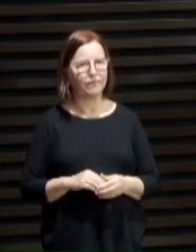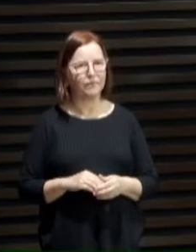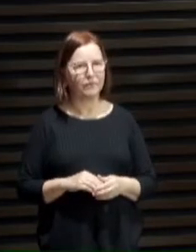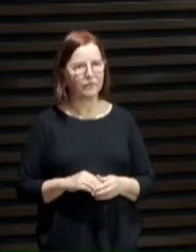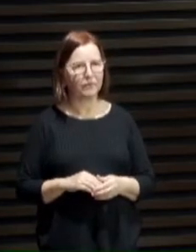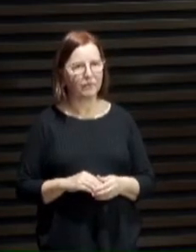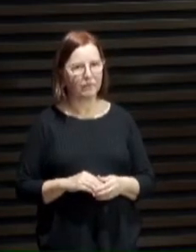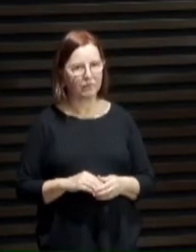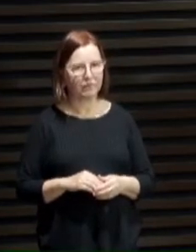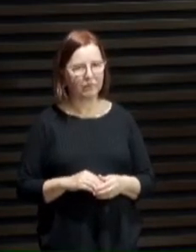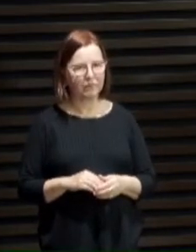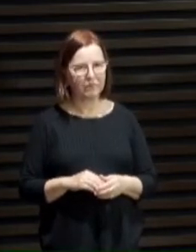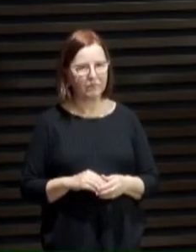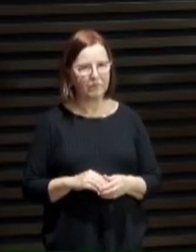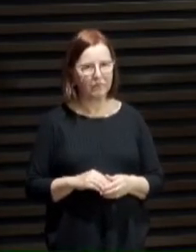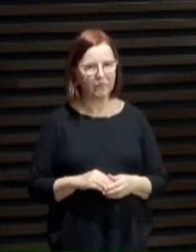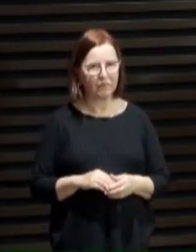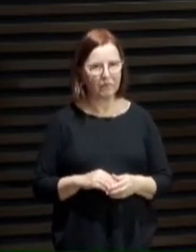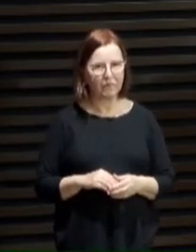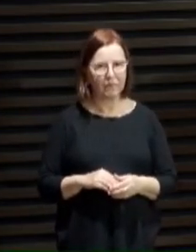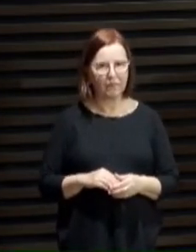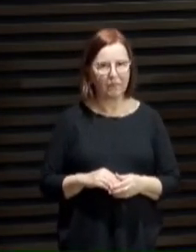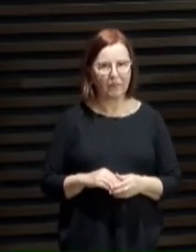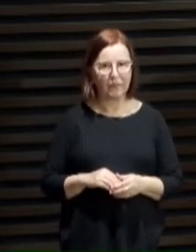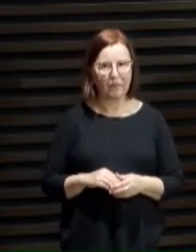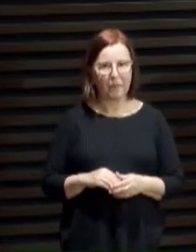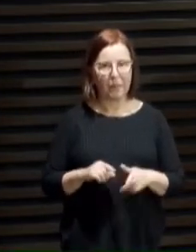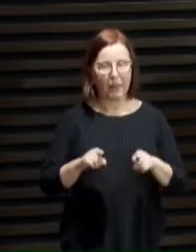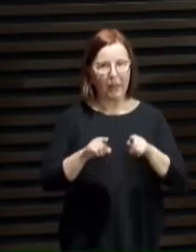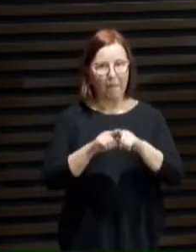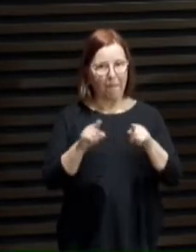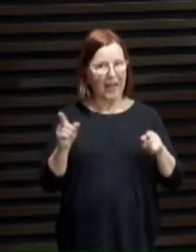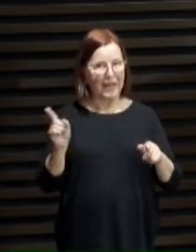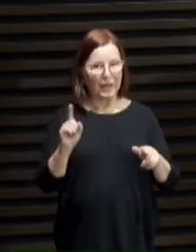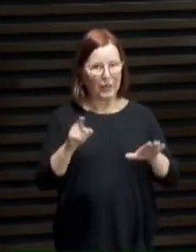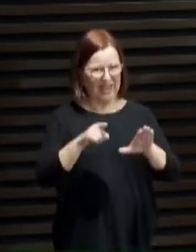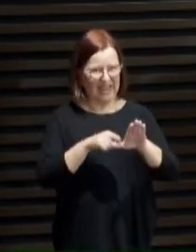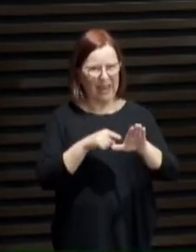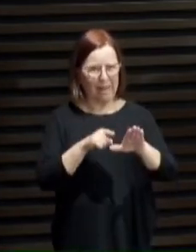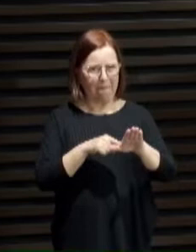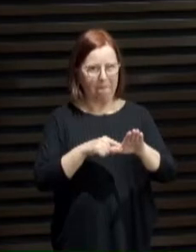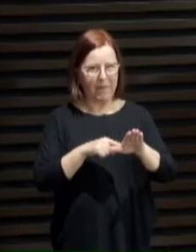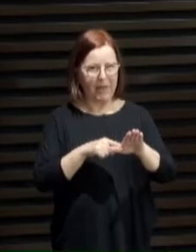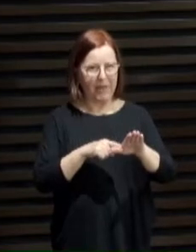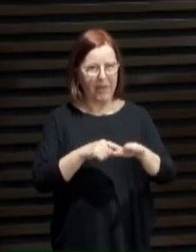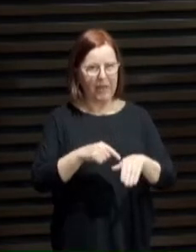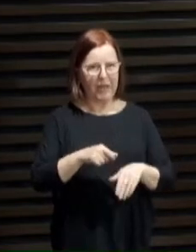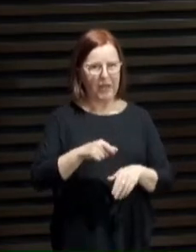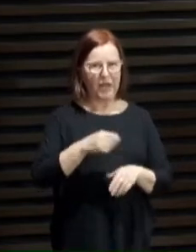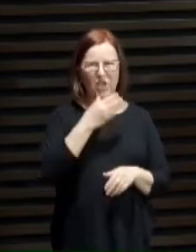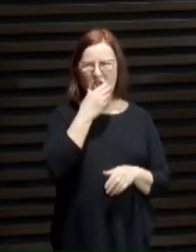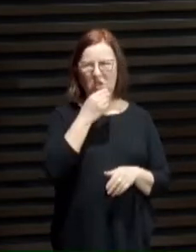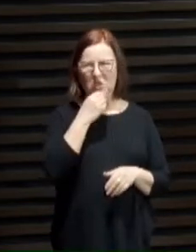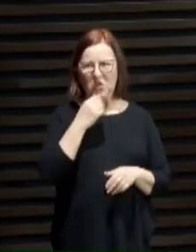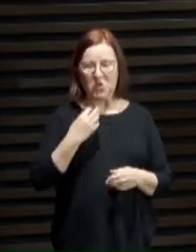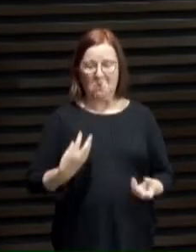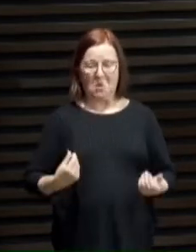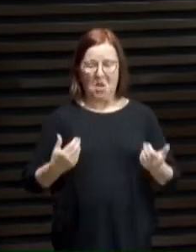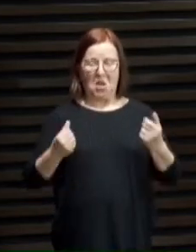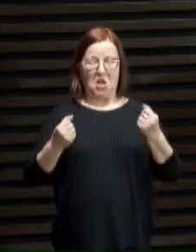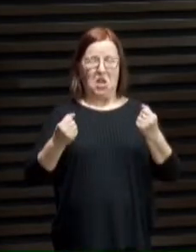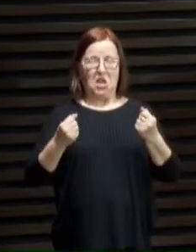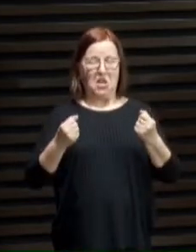fina e sincera, não. Era pescador, para você achar que você não ficar achando que orgulho é só coisa de gente rica. Orgulho é da natureza